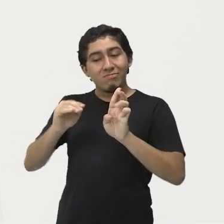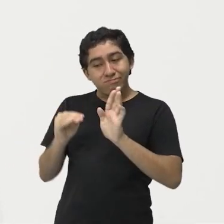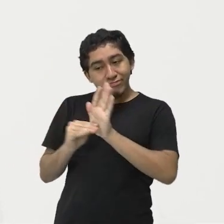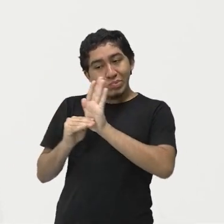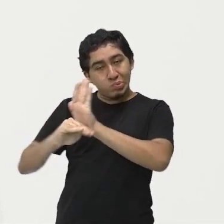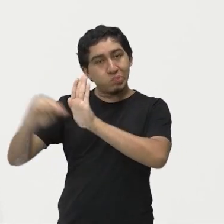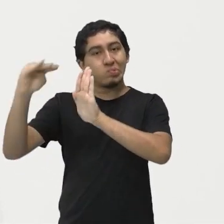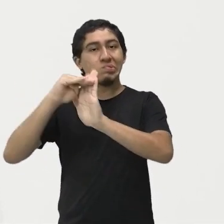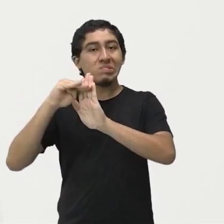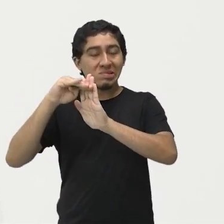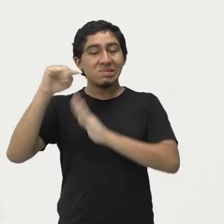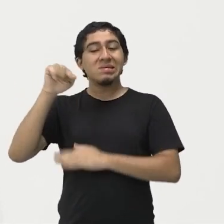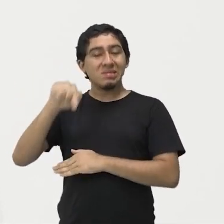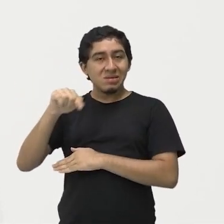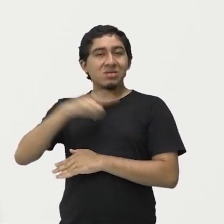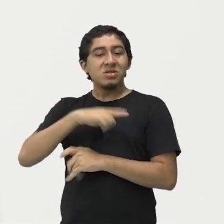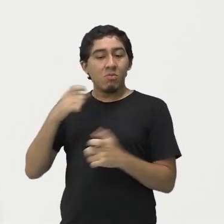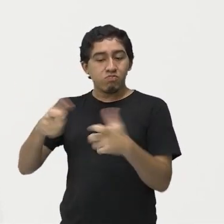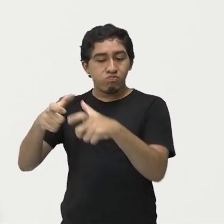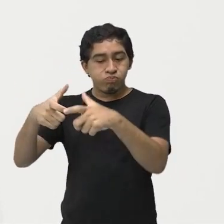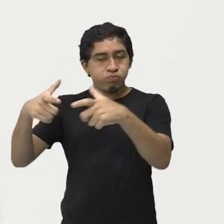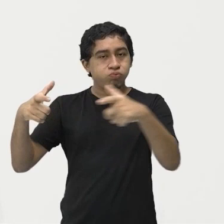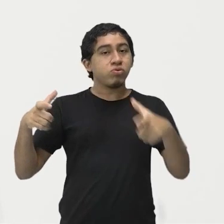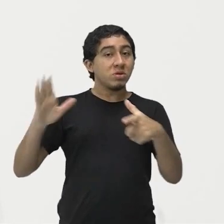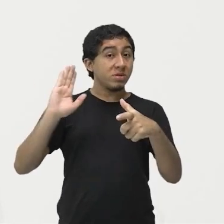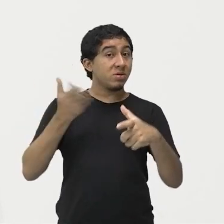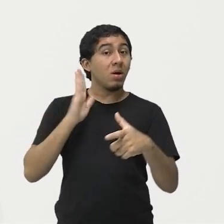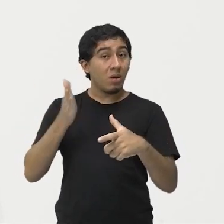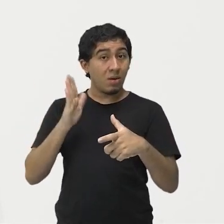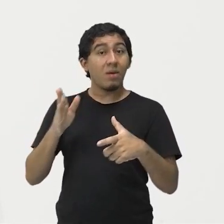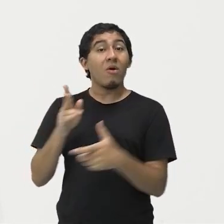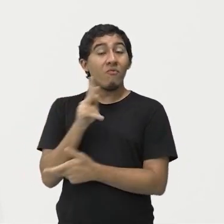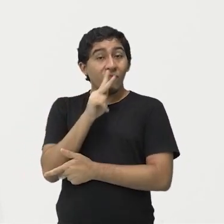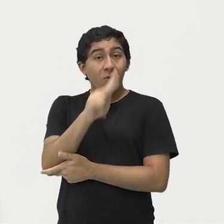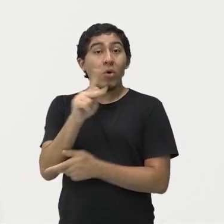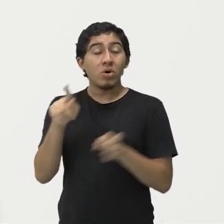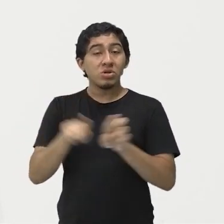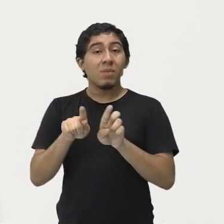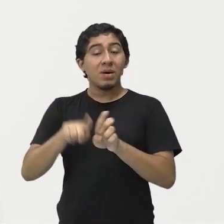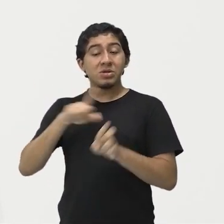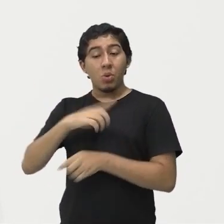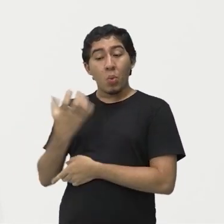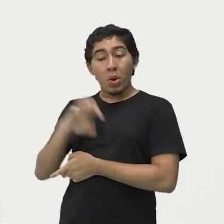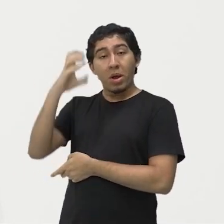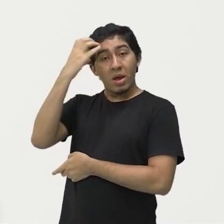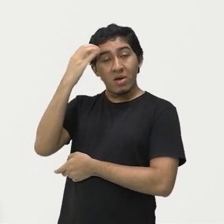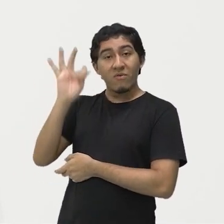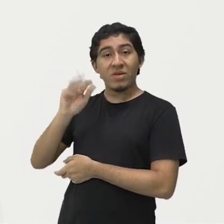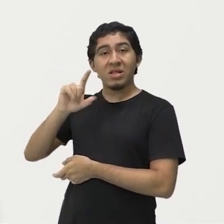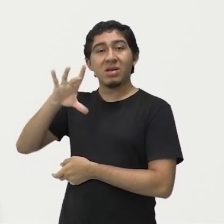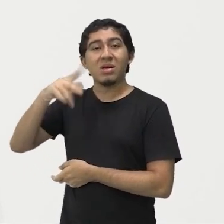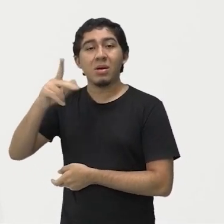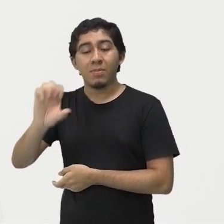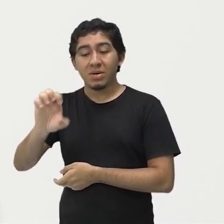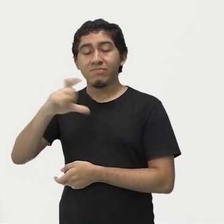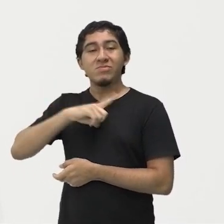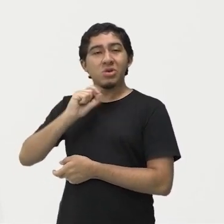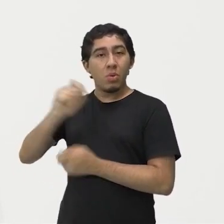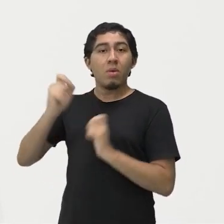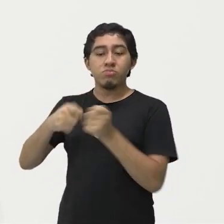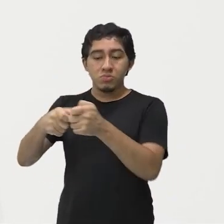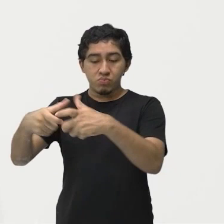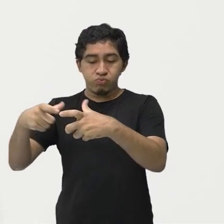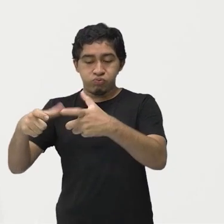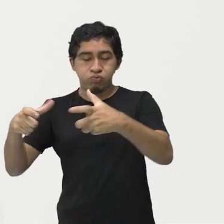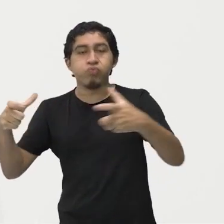expansão. Nós vamos ver aí o rei Felipe II expandindo o Império da Macedônia e ele acabaria conquistando